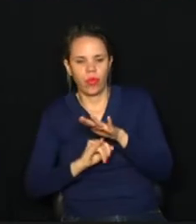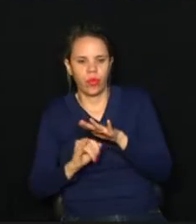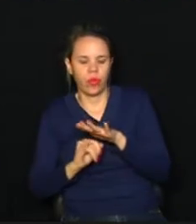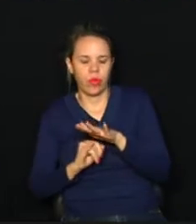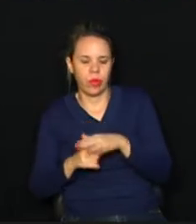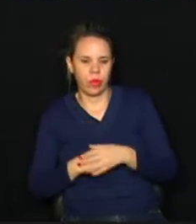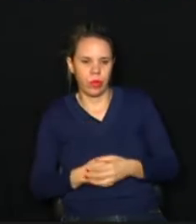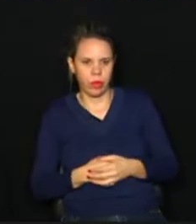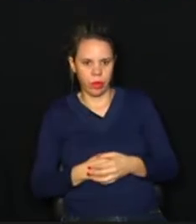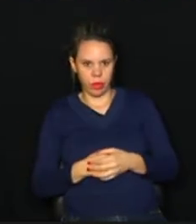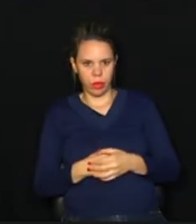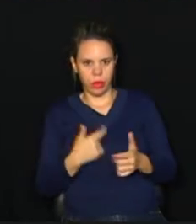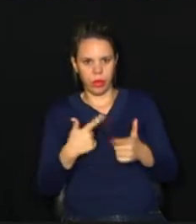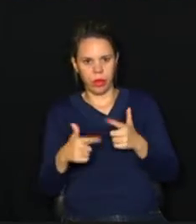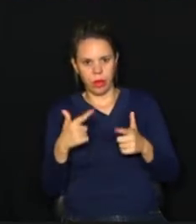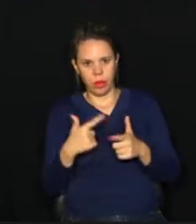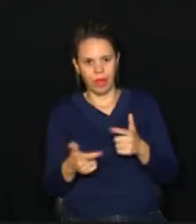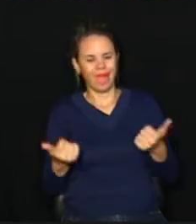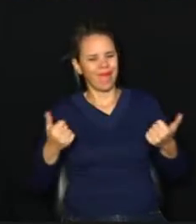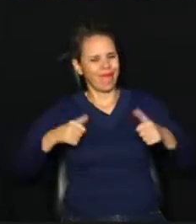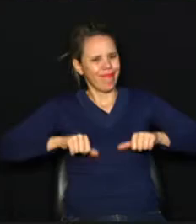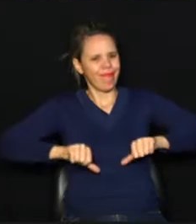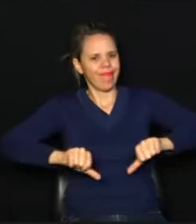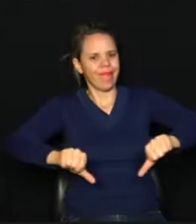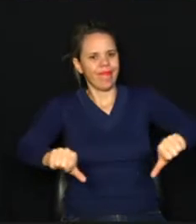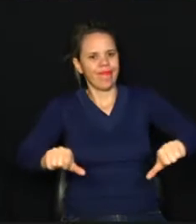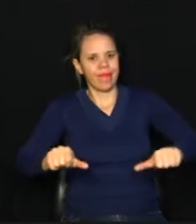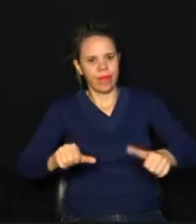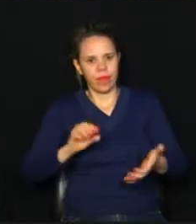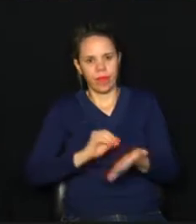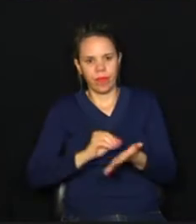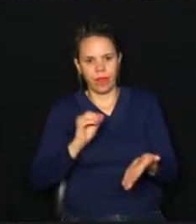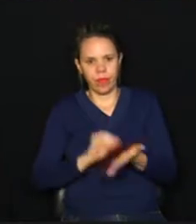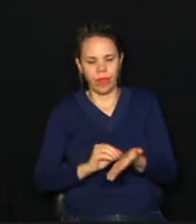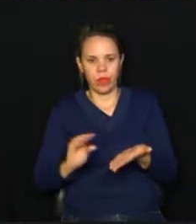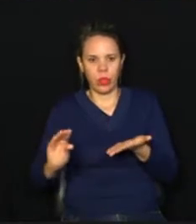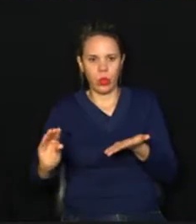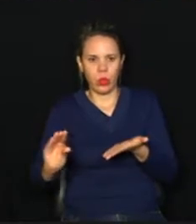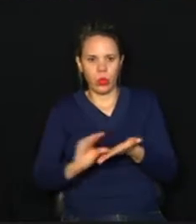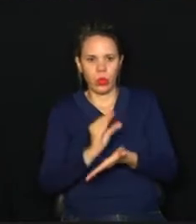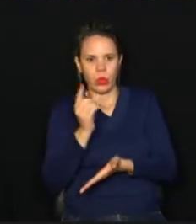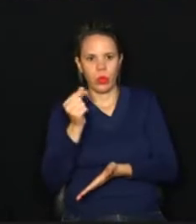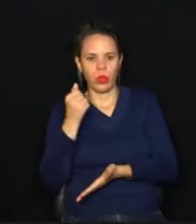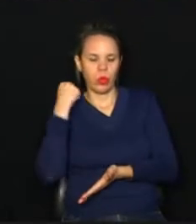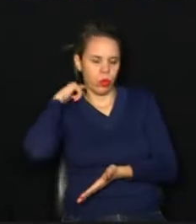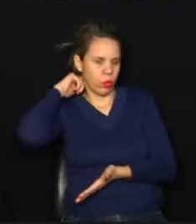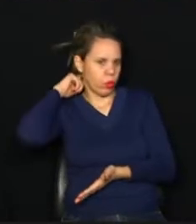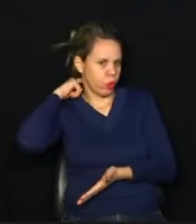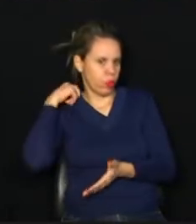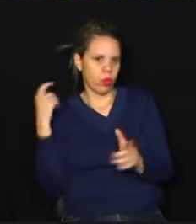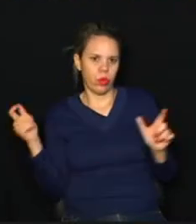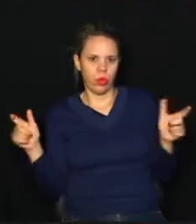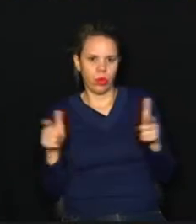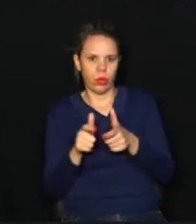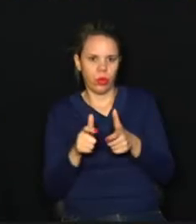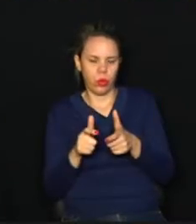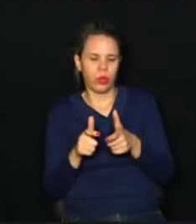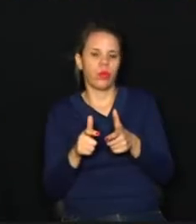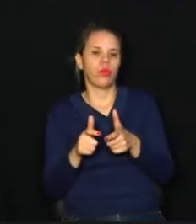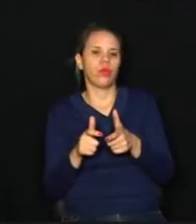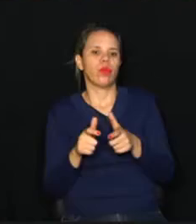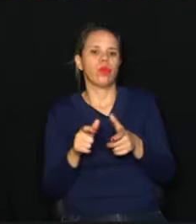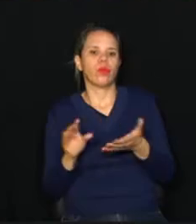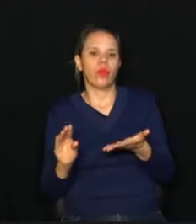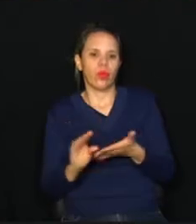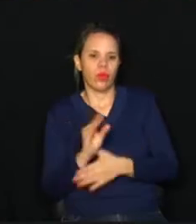mais, essa situação poderá se agravar pela iminente falta de recurso, pelas ações de redução de investimento,